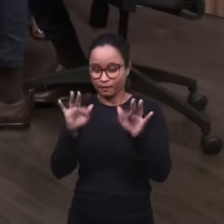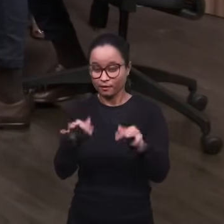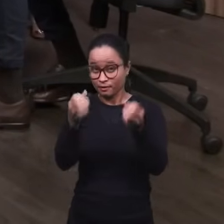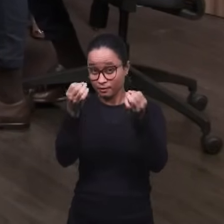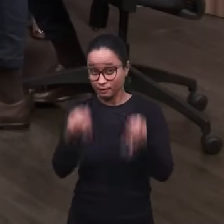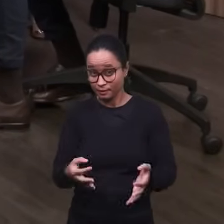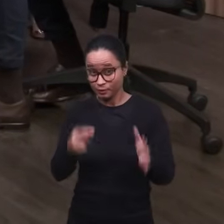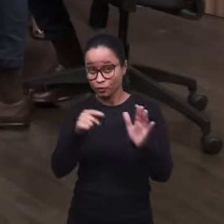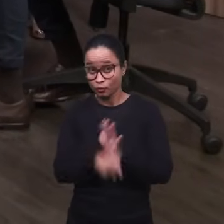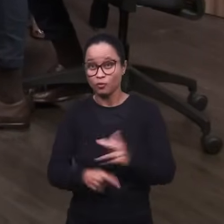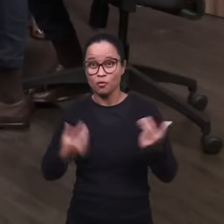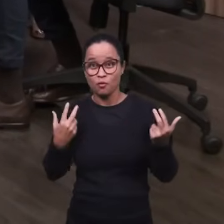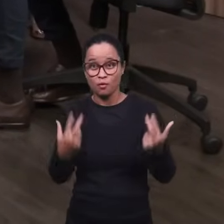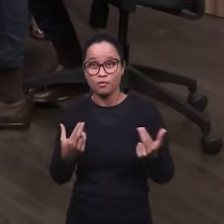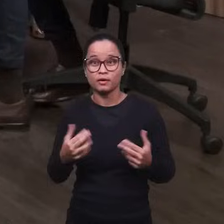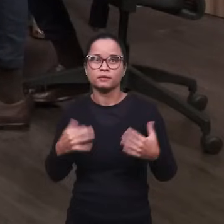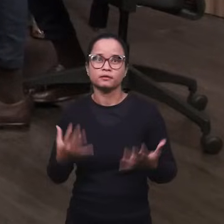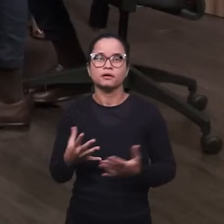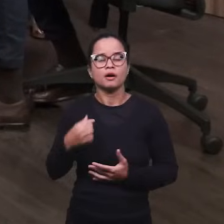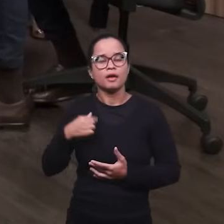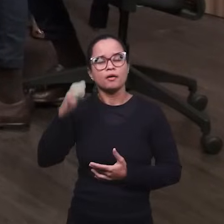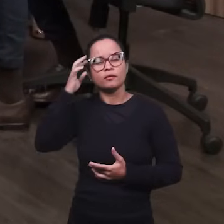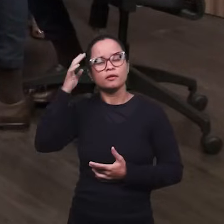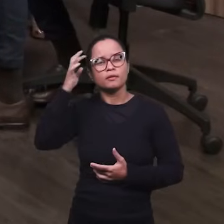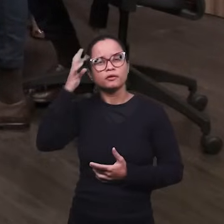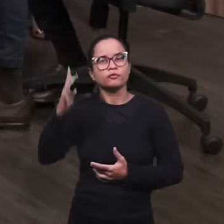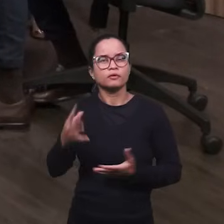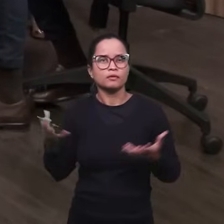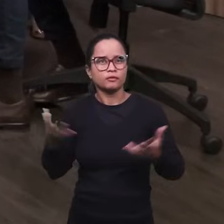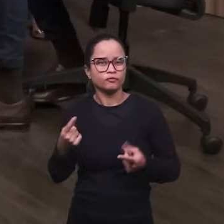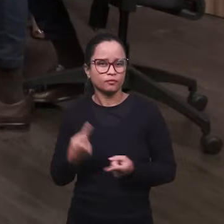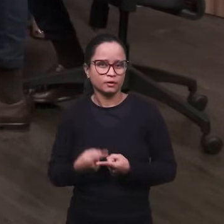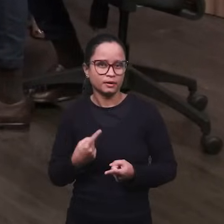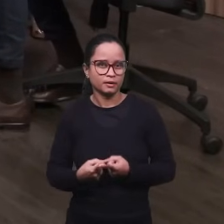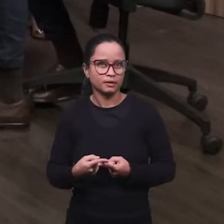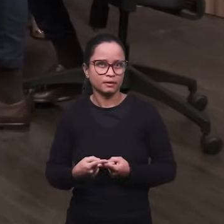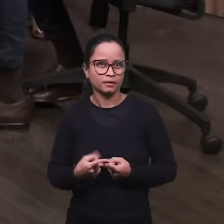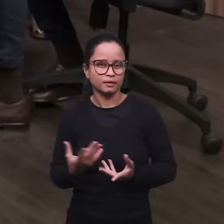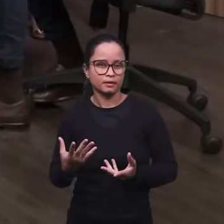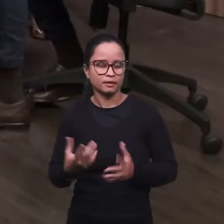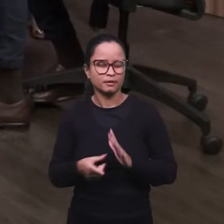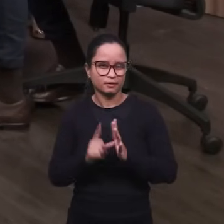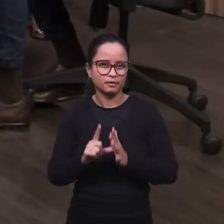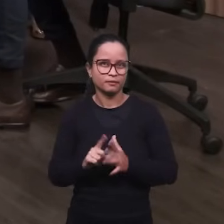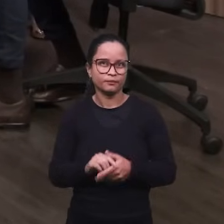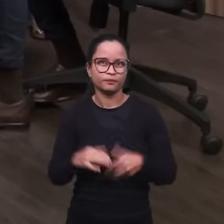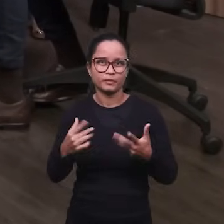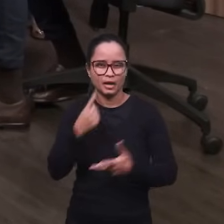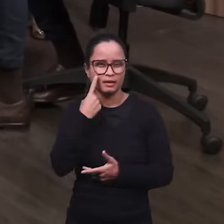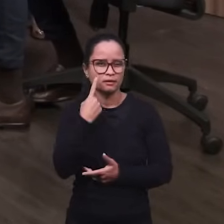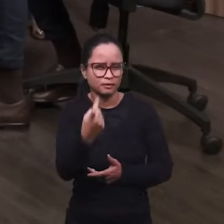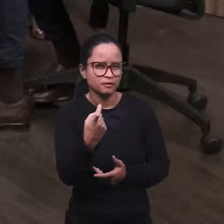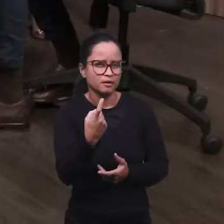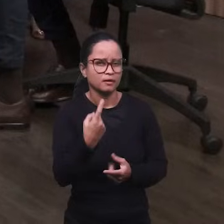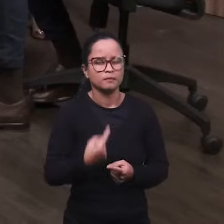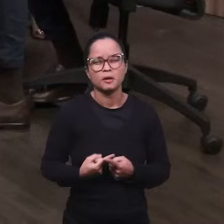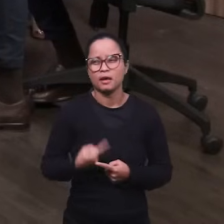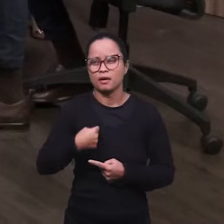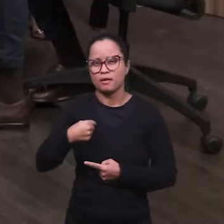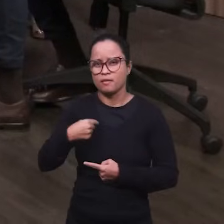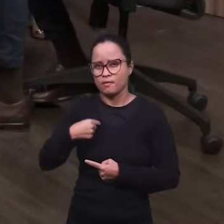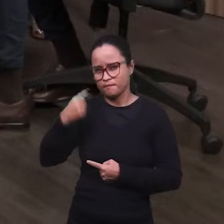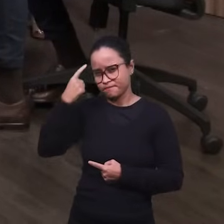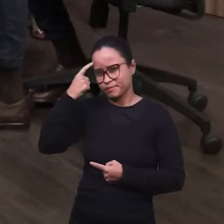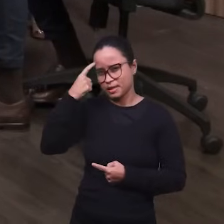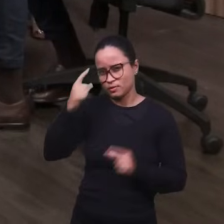Uhum. Exatamente a mesma pergunta. E me fez refletir hoje, um pouquinho mais cedo aqui. Uhum. E é interessante. Aí, o que eu penso?